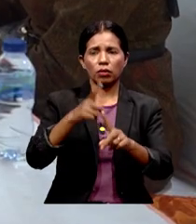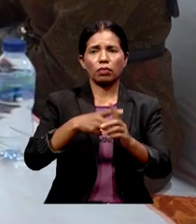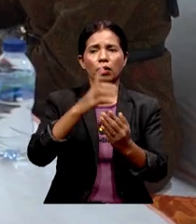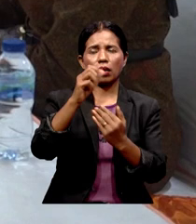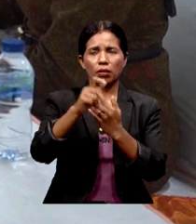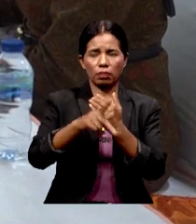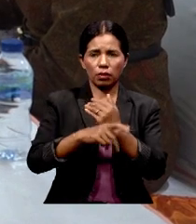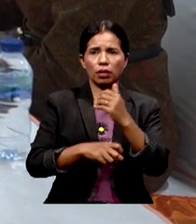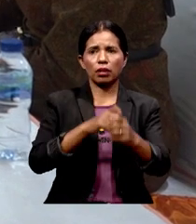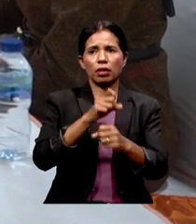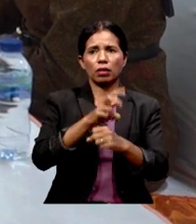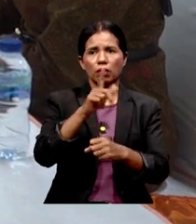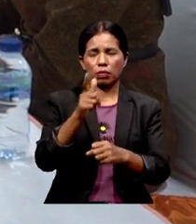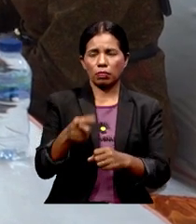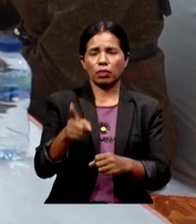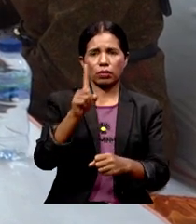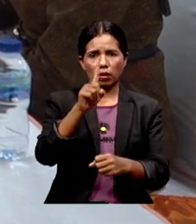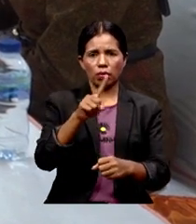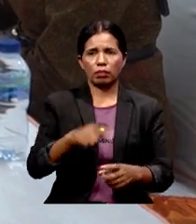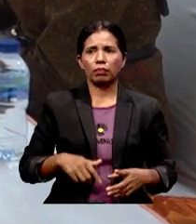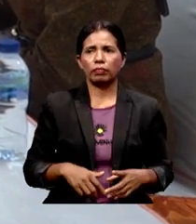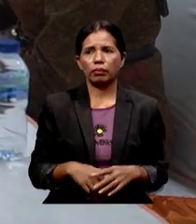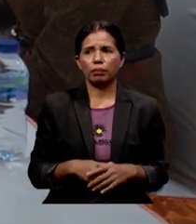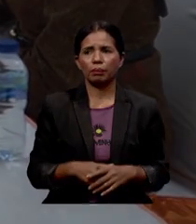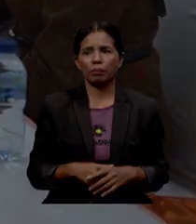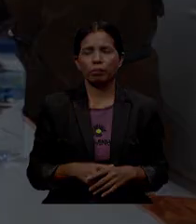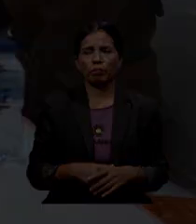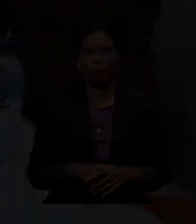Rihunrua, Ronolo Resinida. Laura Xavier, Lamberto da Silva, GMN.